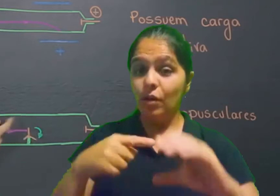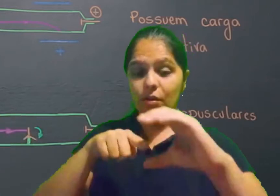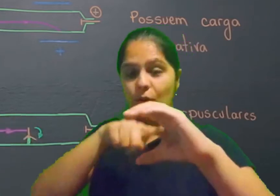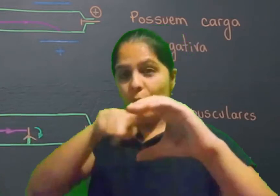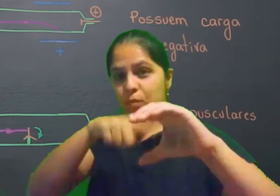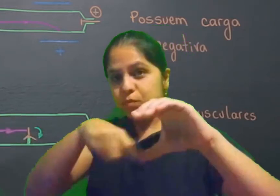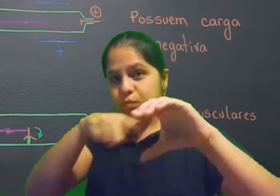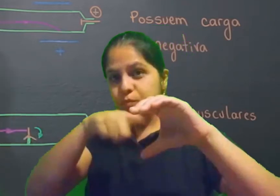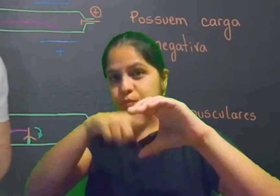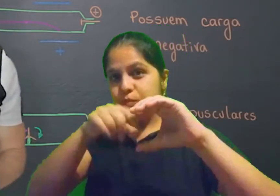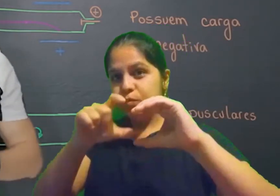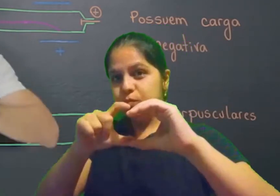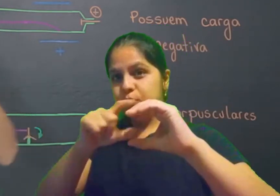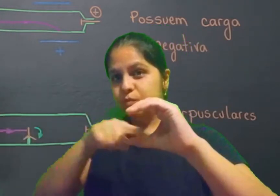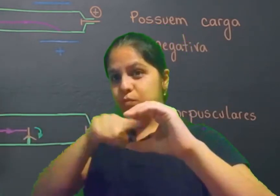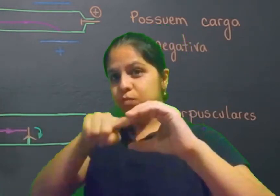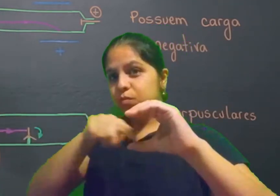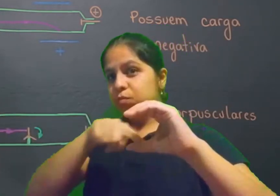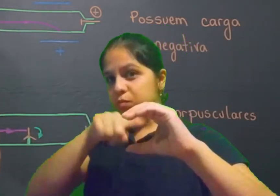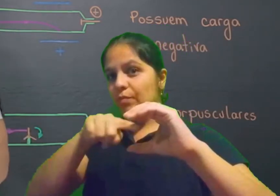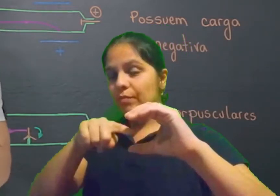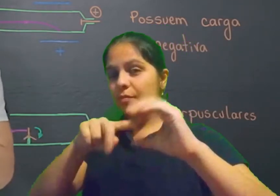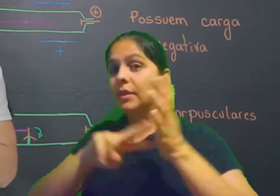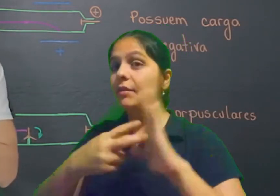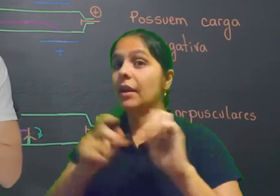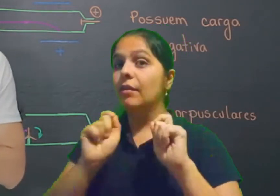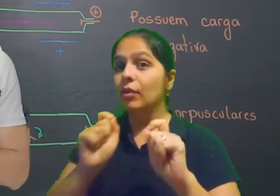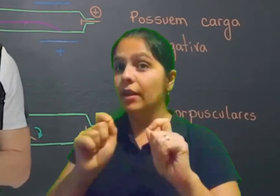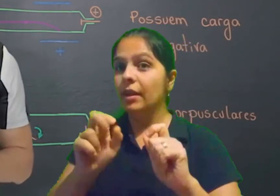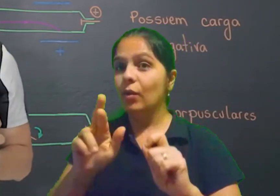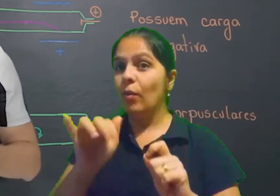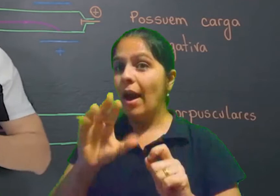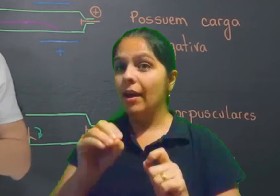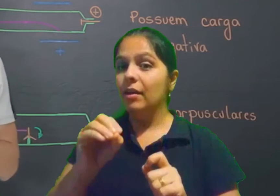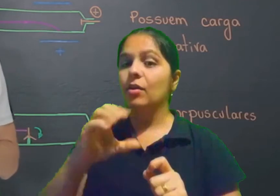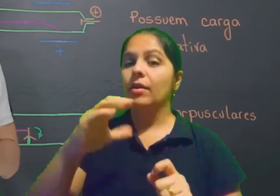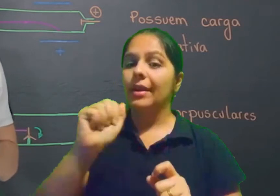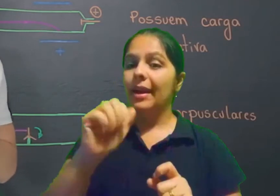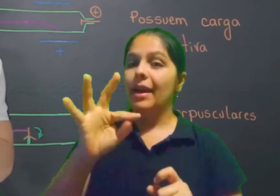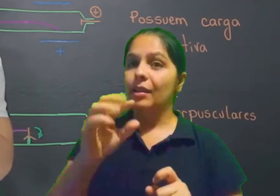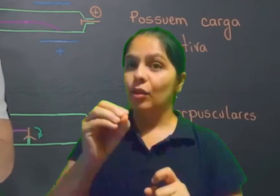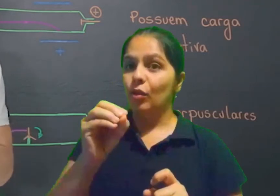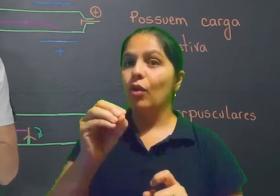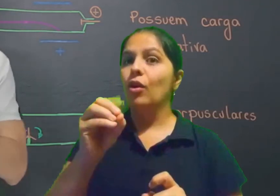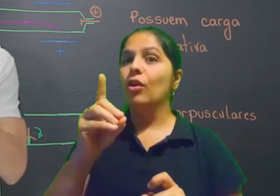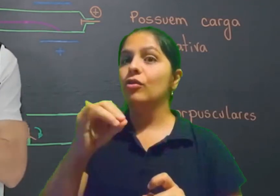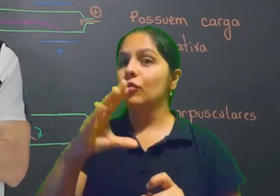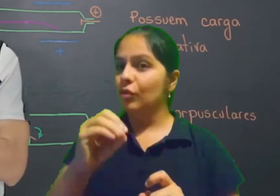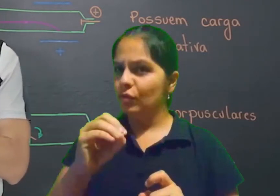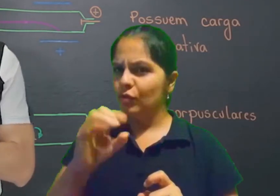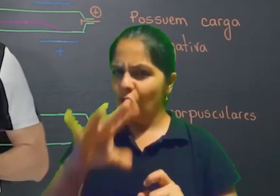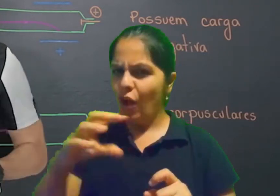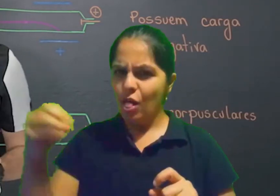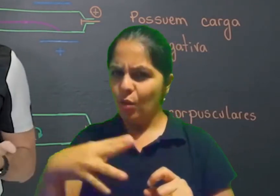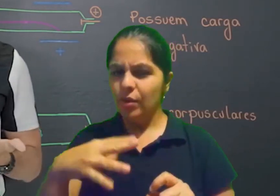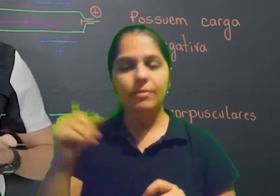aqui rotacionava, significava que o raio catódico ele não era formado apenas por uma